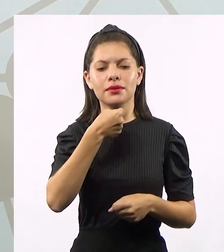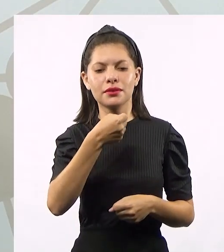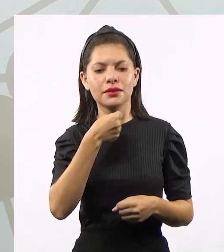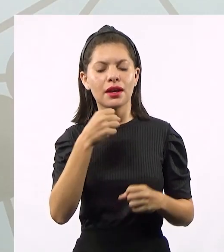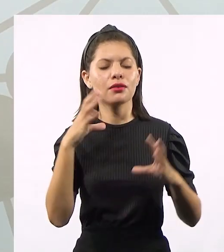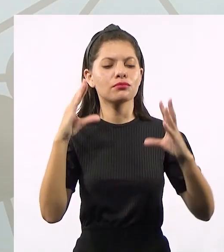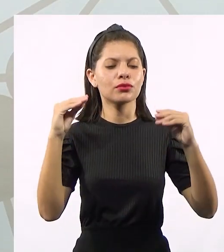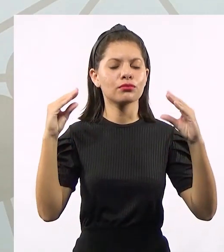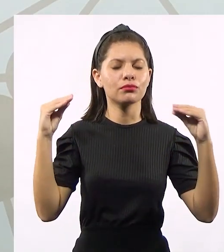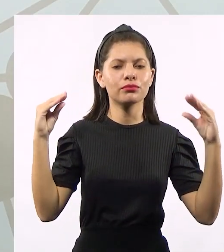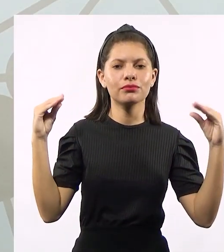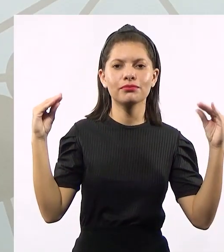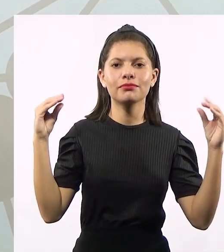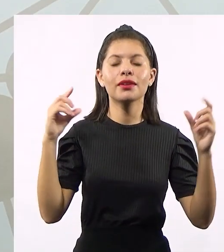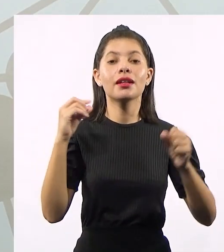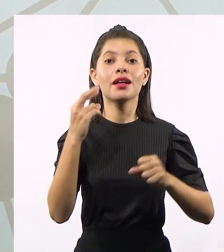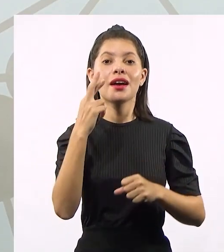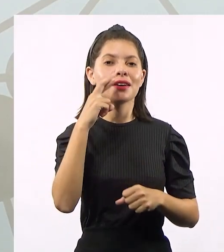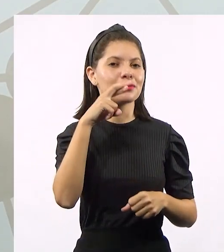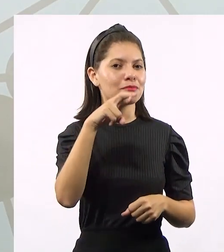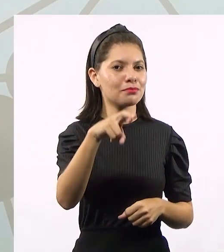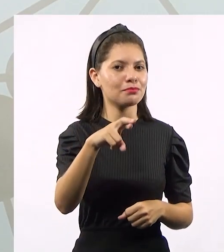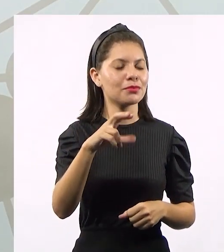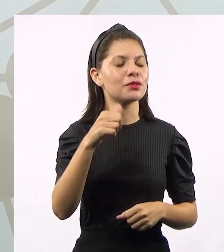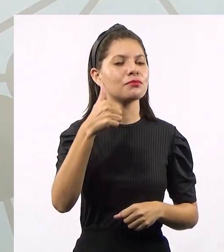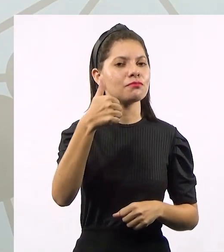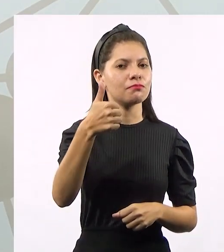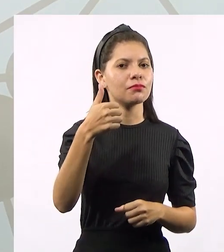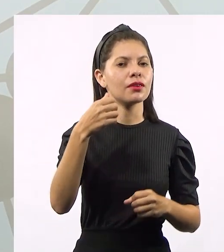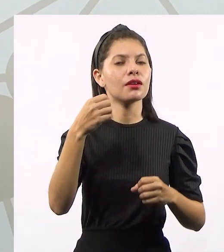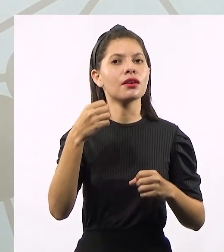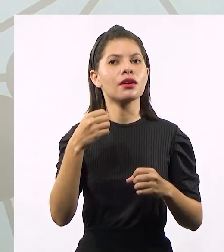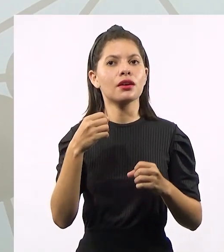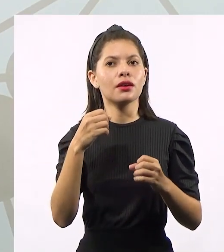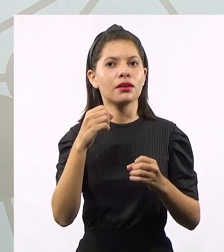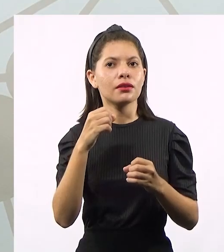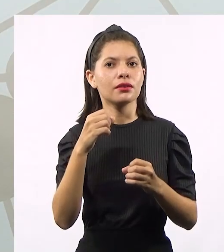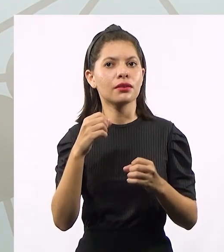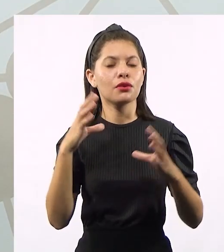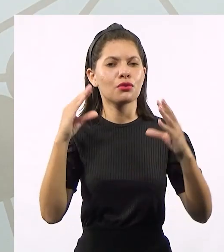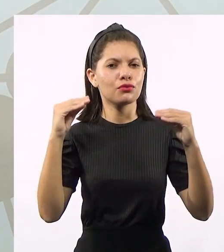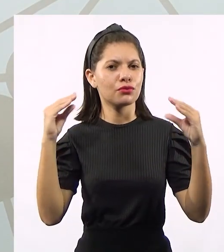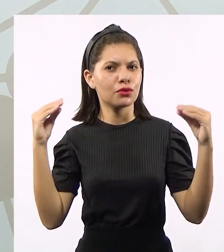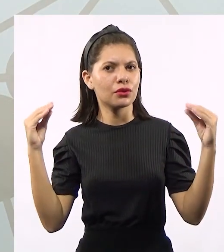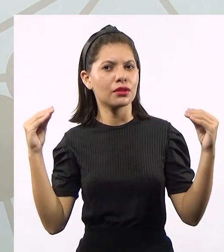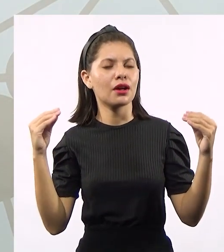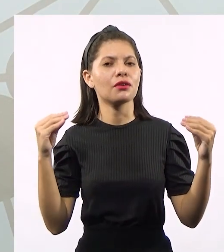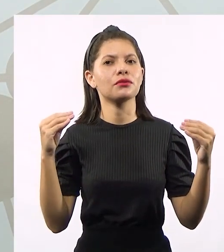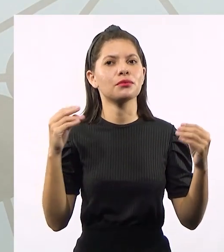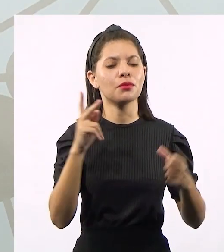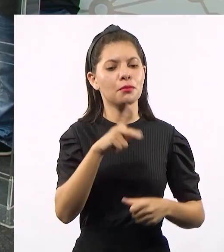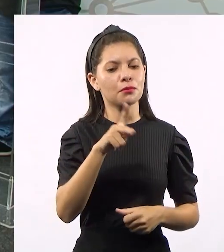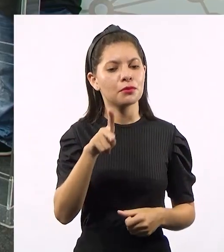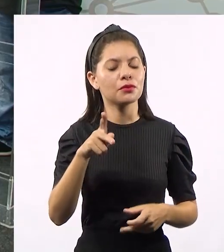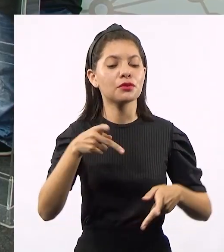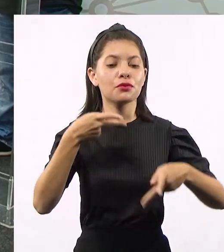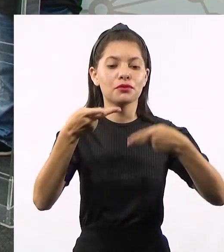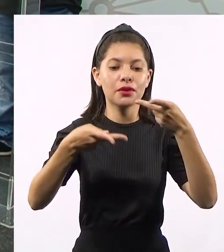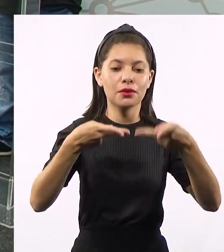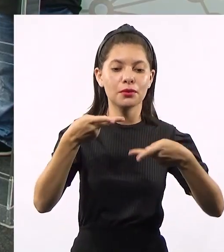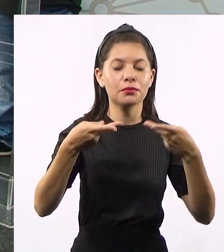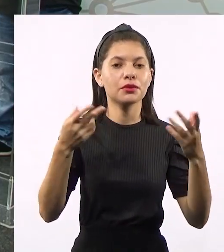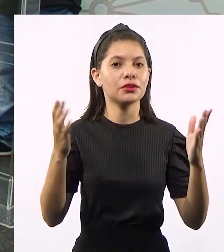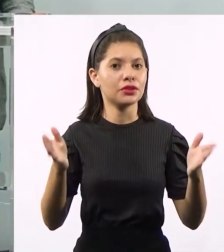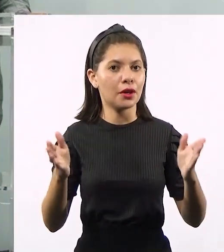e, além de querer responder o seu formulário, possa também se sentir confortável, como o professor Rafael falou.